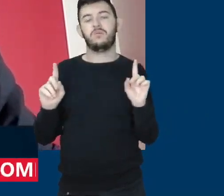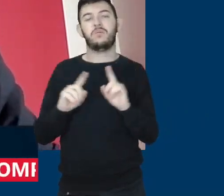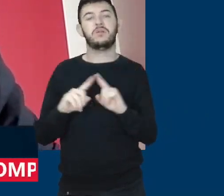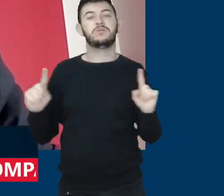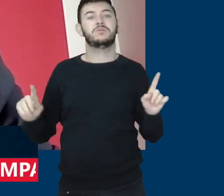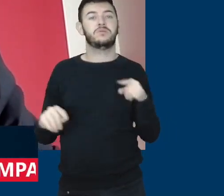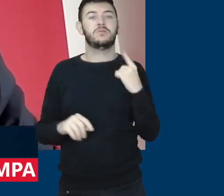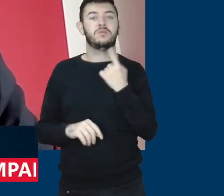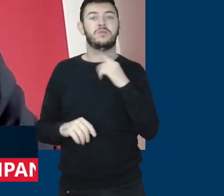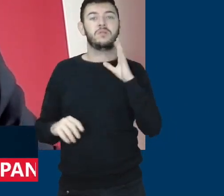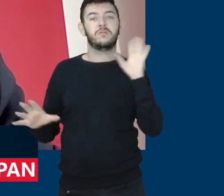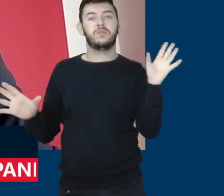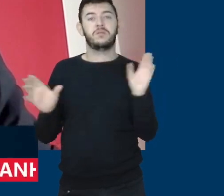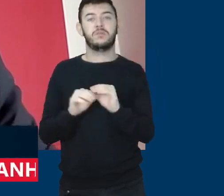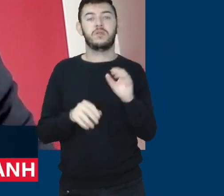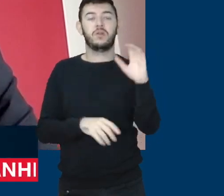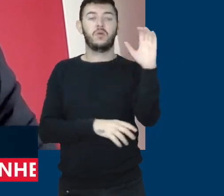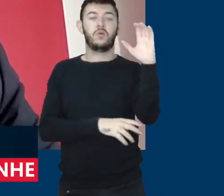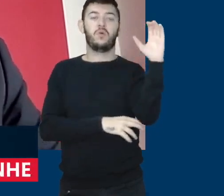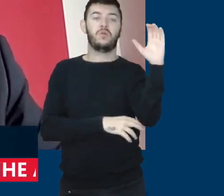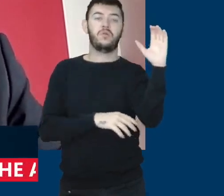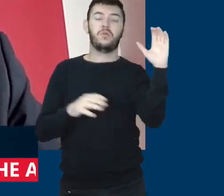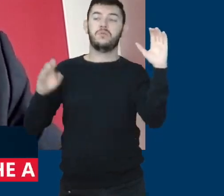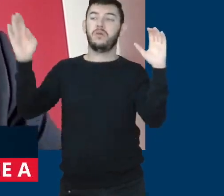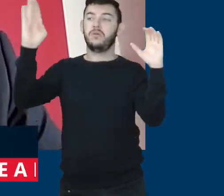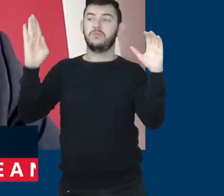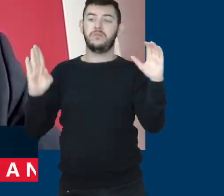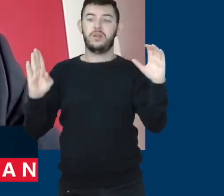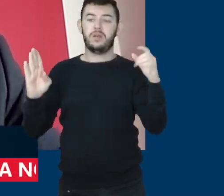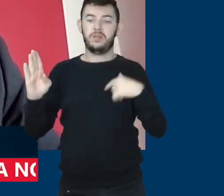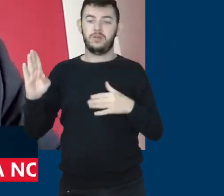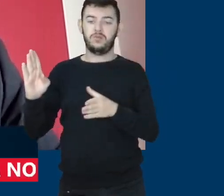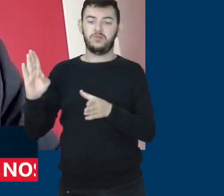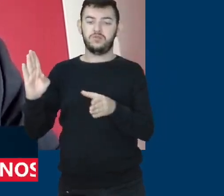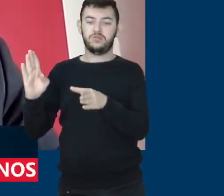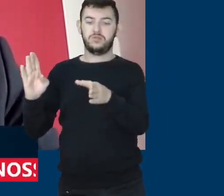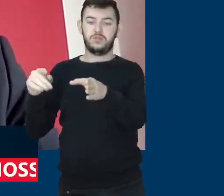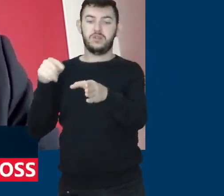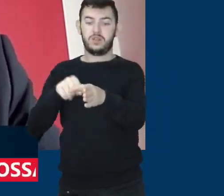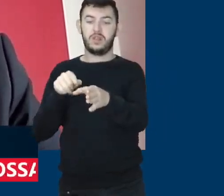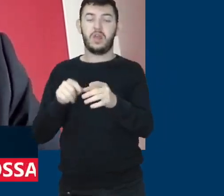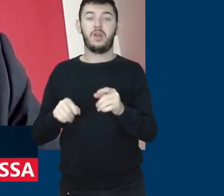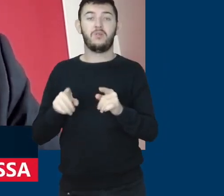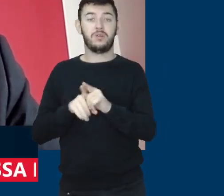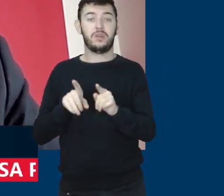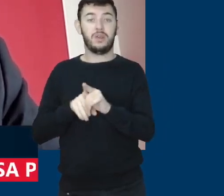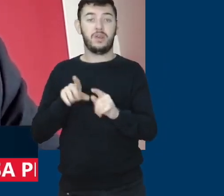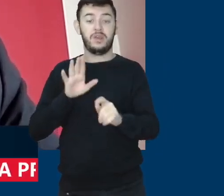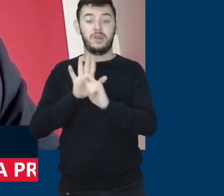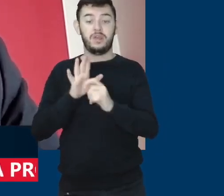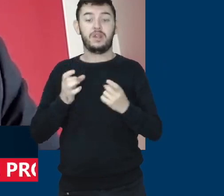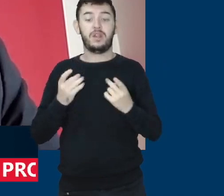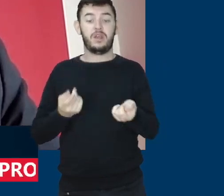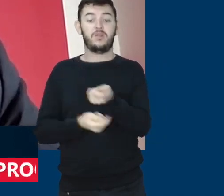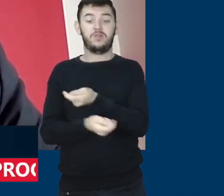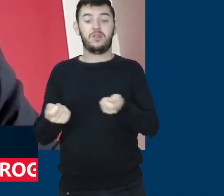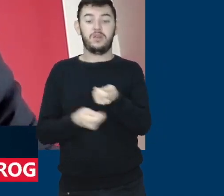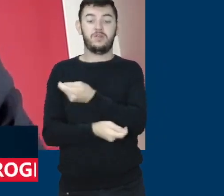uma fronteira entre Brasil e Colômbia que o narcotráfico precisa ser combatido, o crime organizado precisa ser